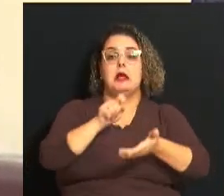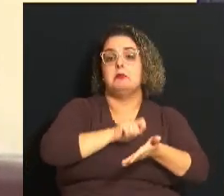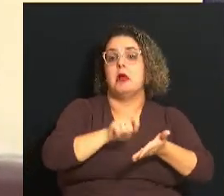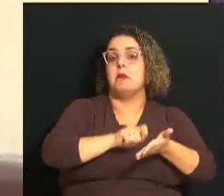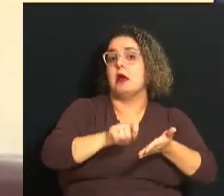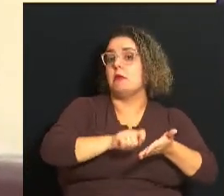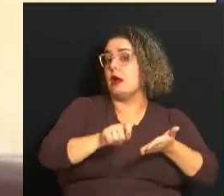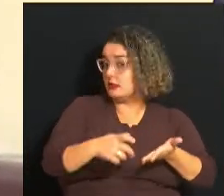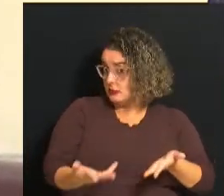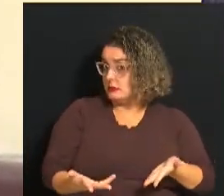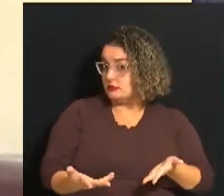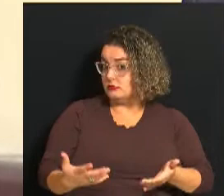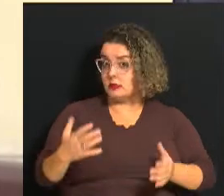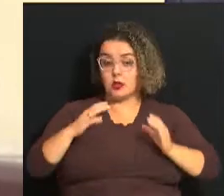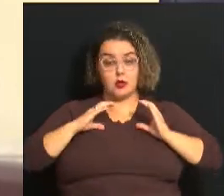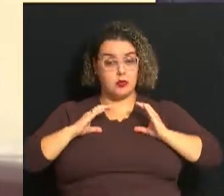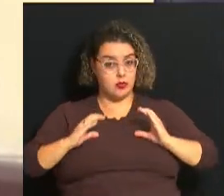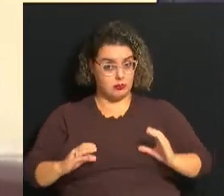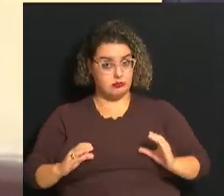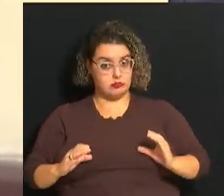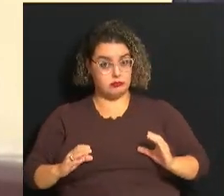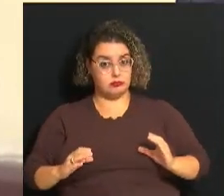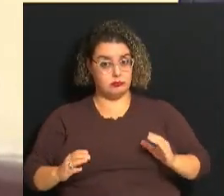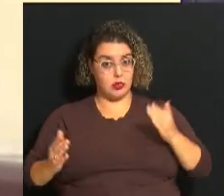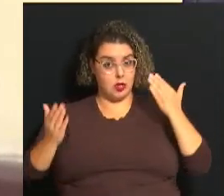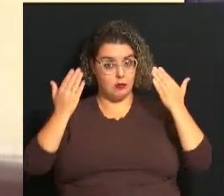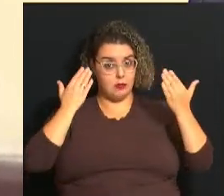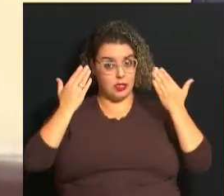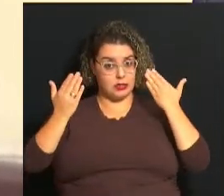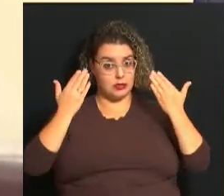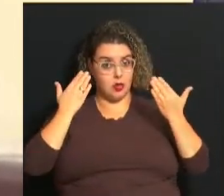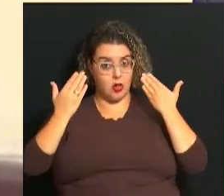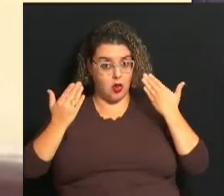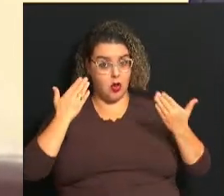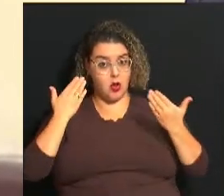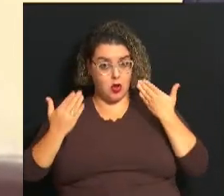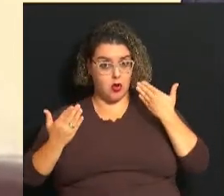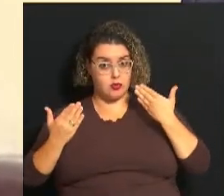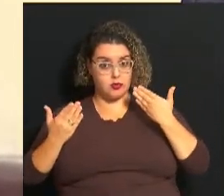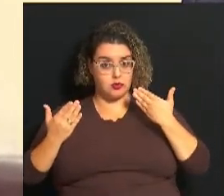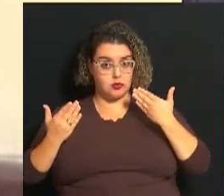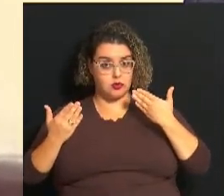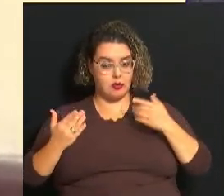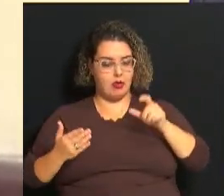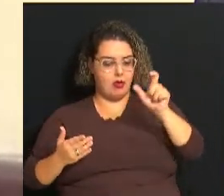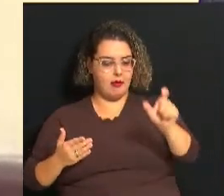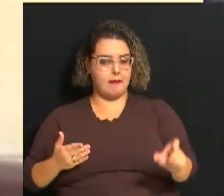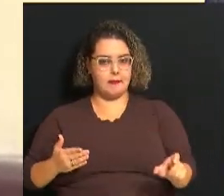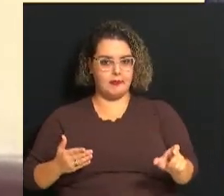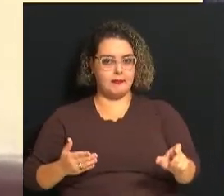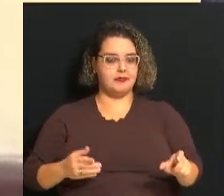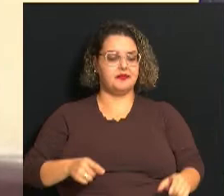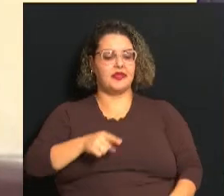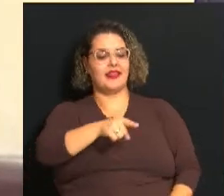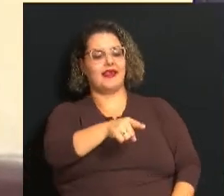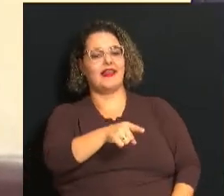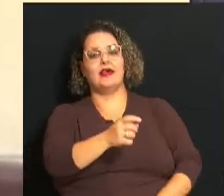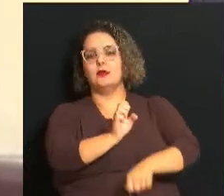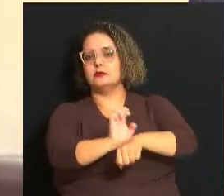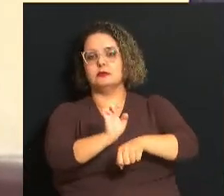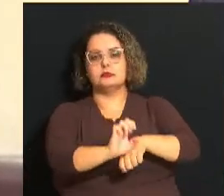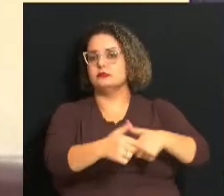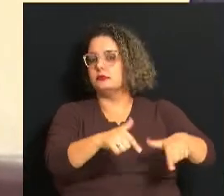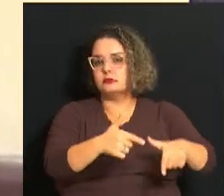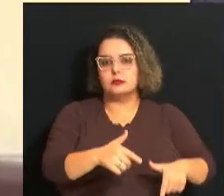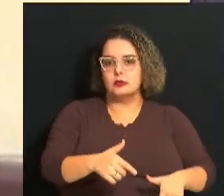é ou comportamentos natureza psicológicas é Que expõe o servidor trabalhador estagiário